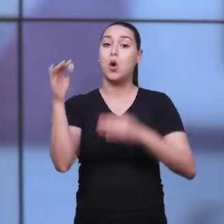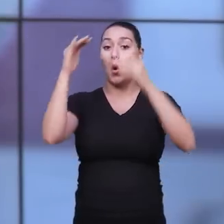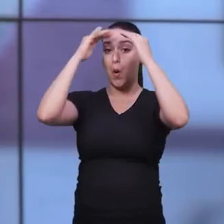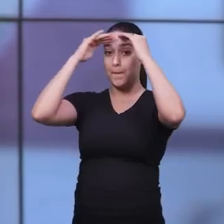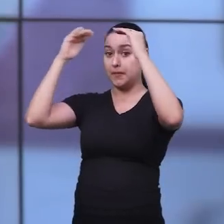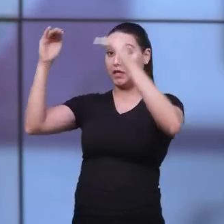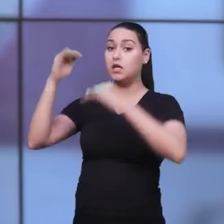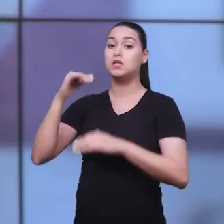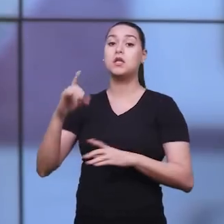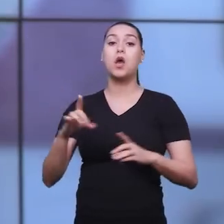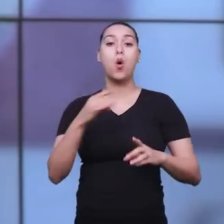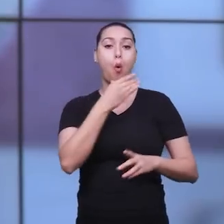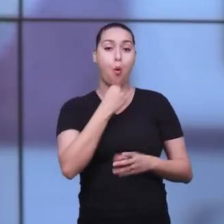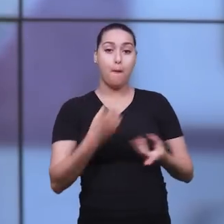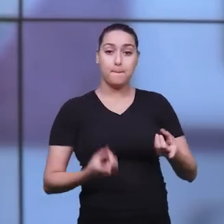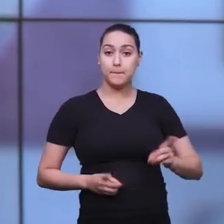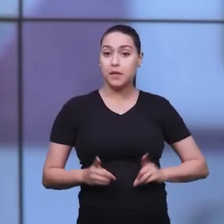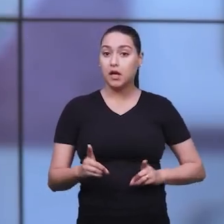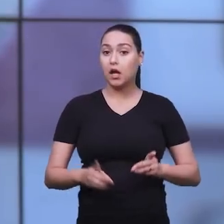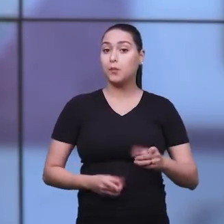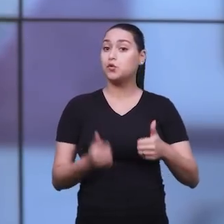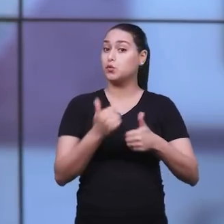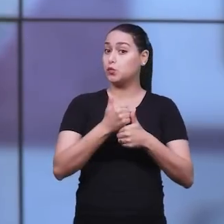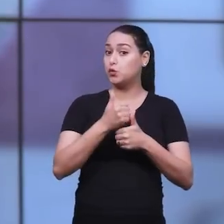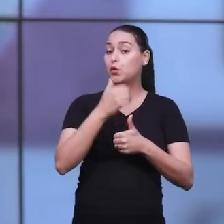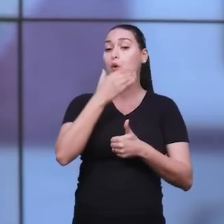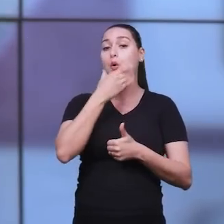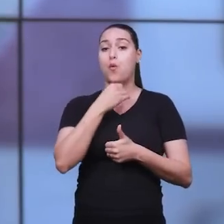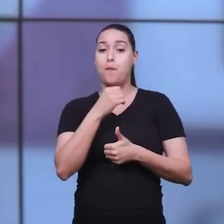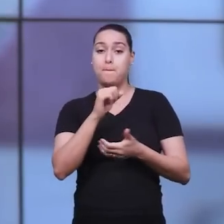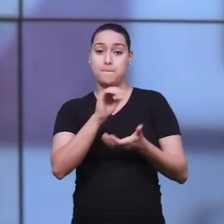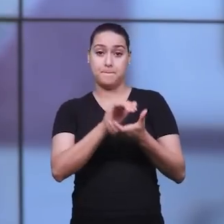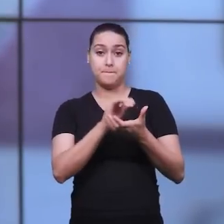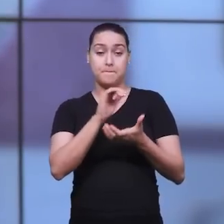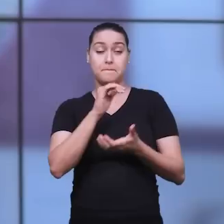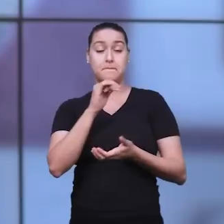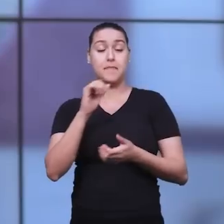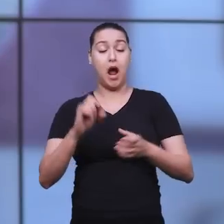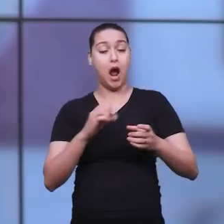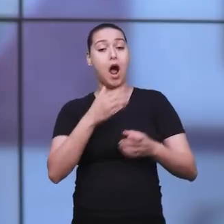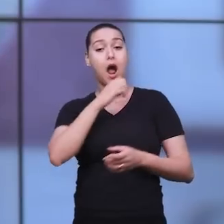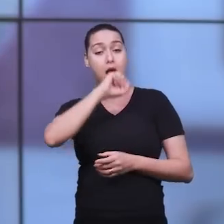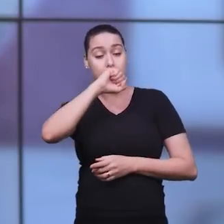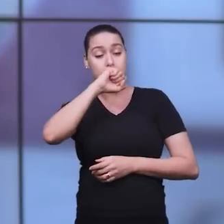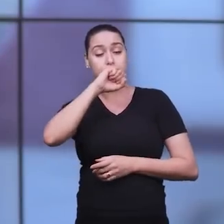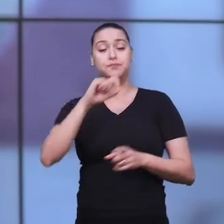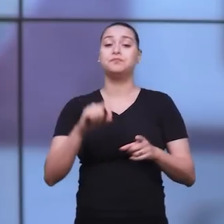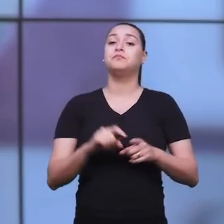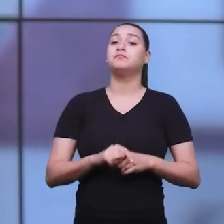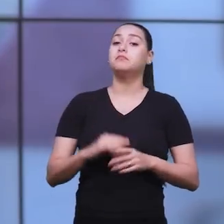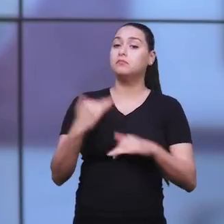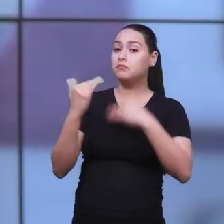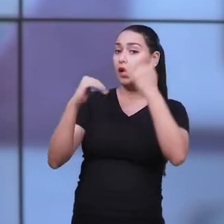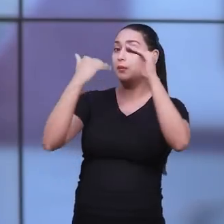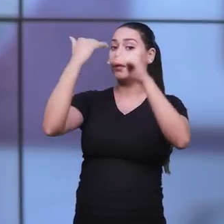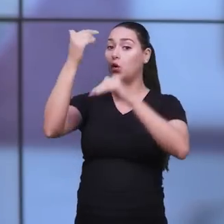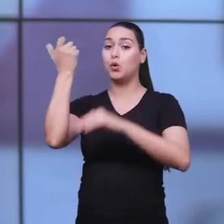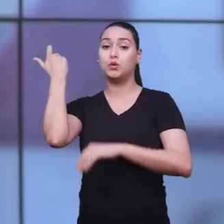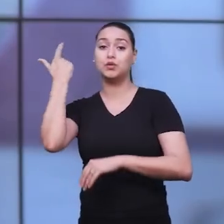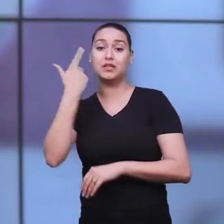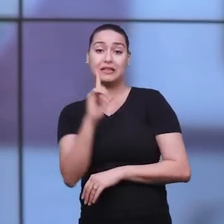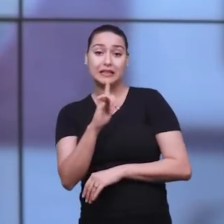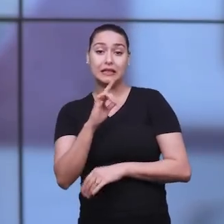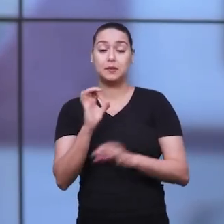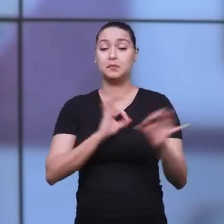medo, ela seguiu as orientações de Mardoqueu e conquistou sua segurança. Isso foi determinante para aos